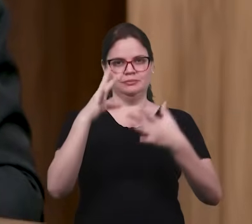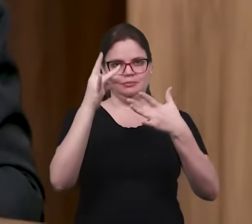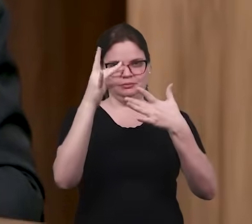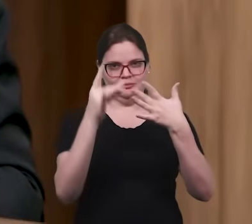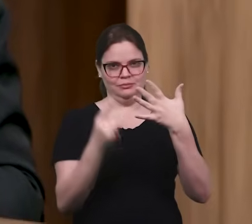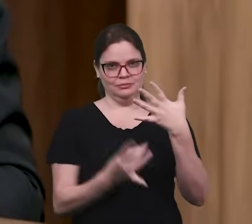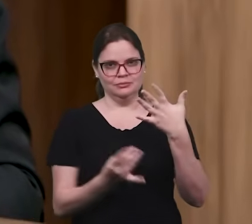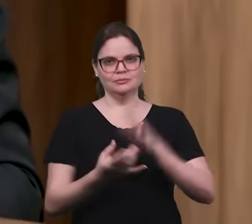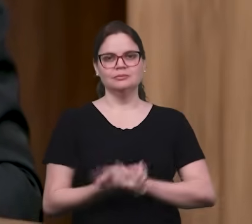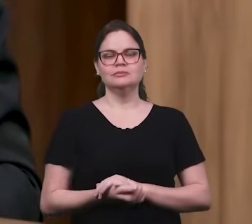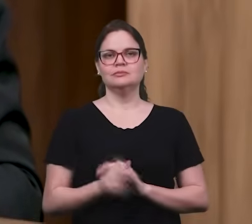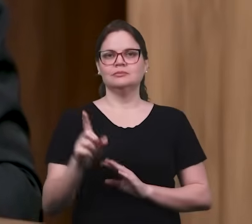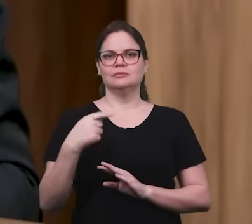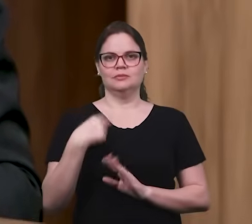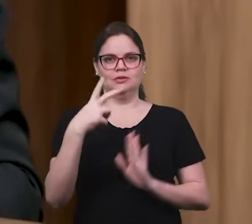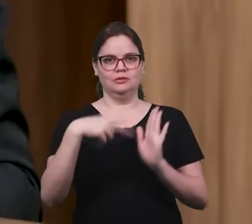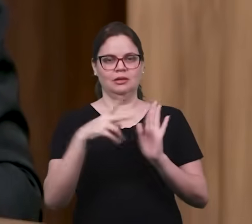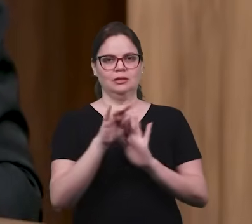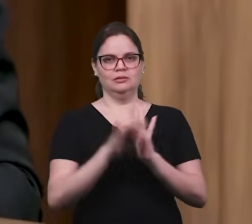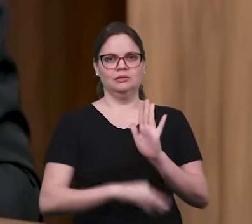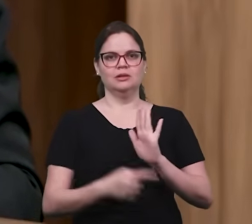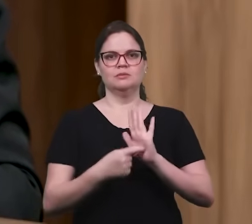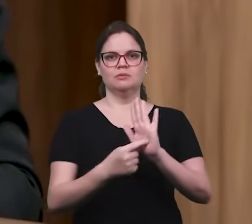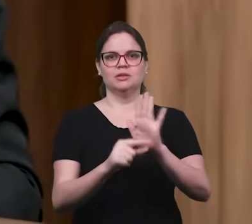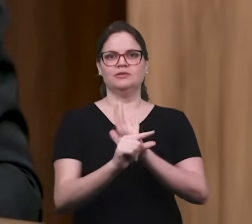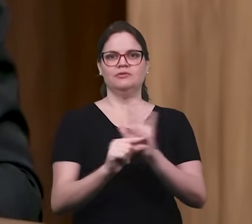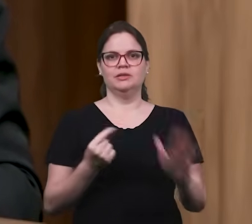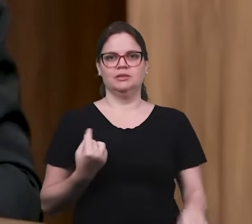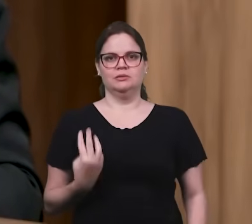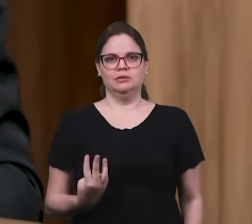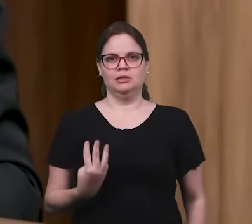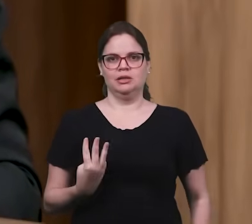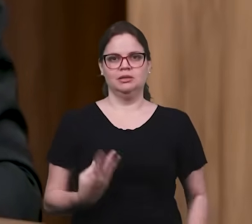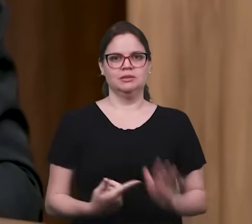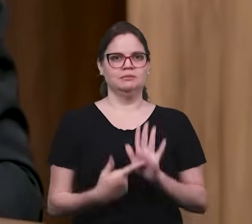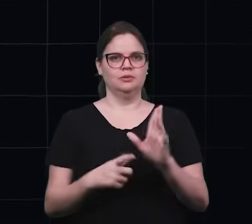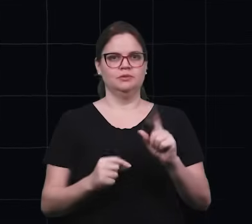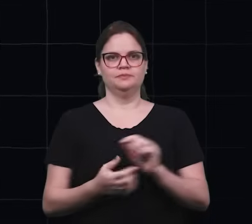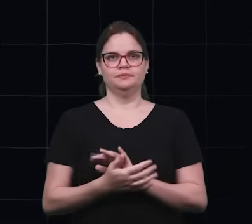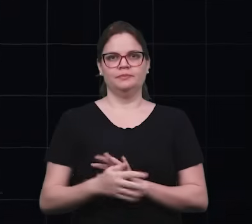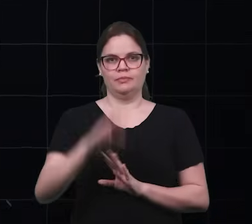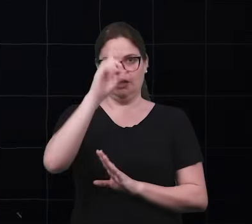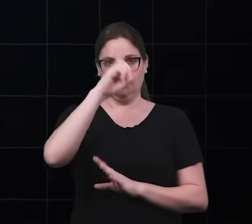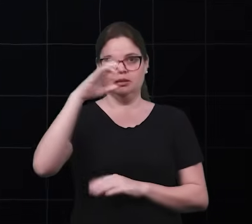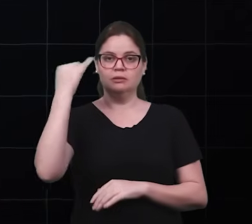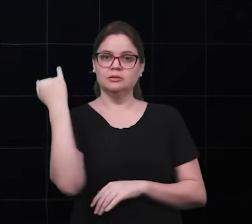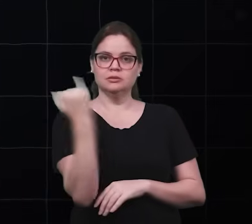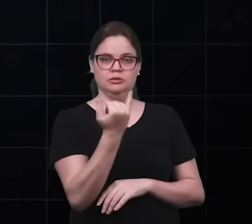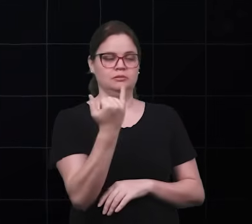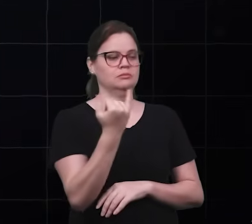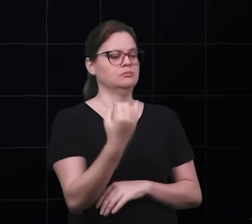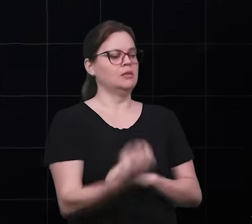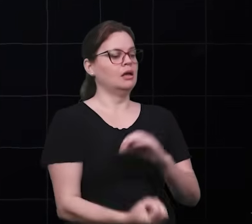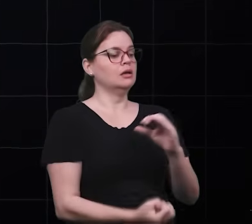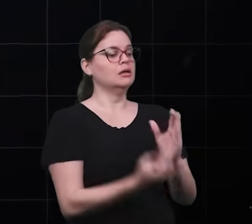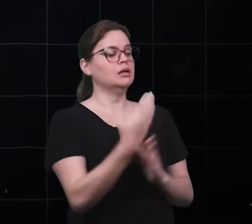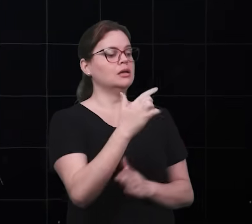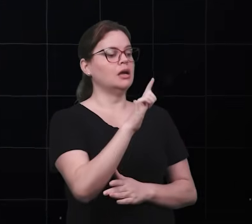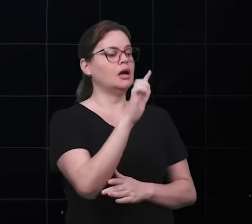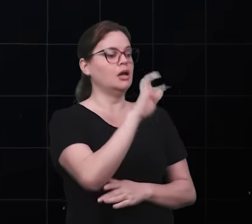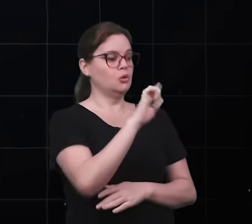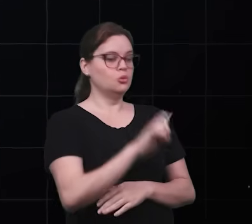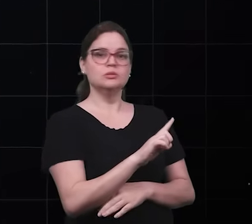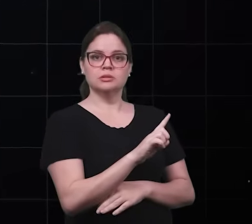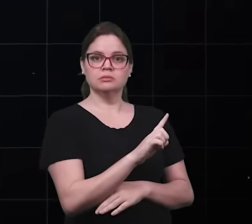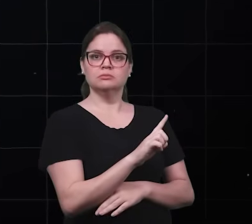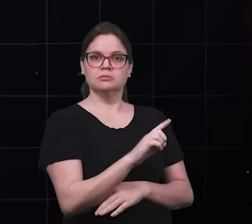Então, quando a gente vai verificar aqui na palavra, a partir do verso 3, a gente vai ver o seguinte: e disse Deus, haja luz, e